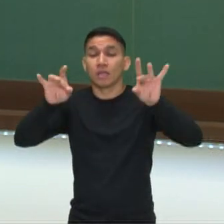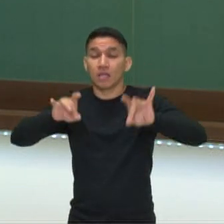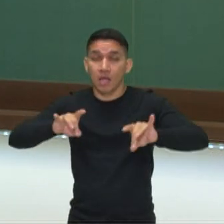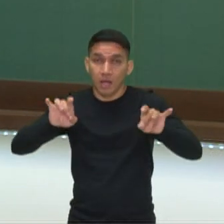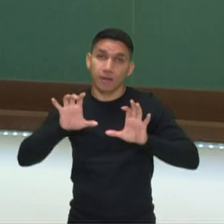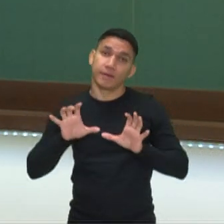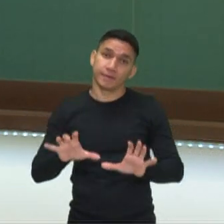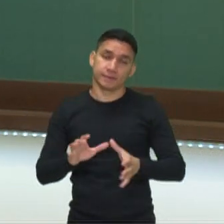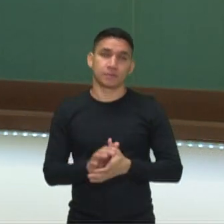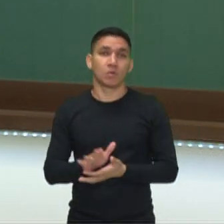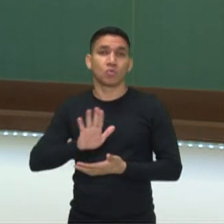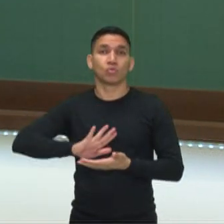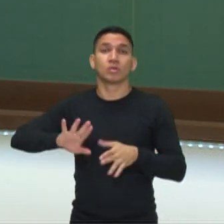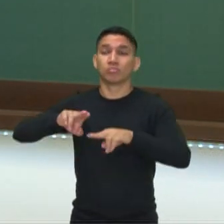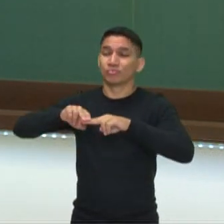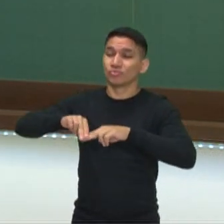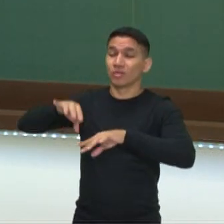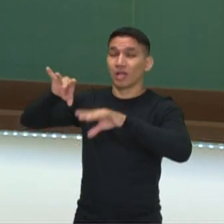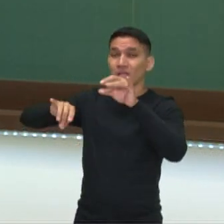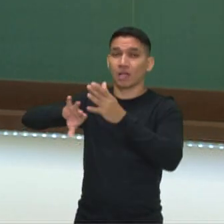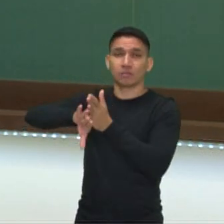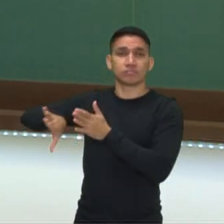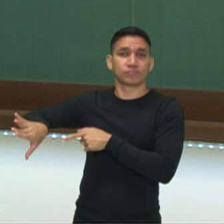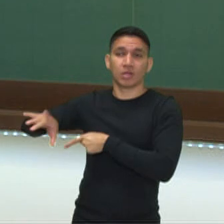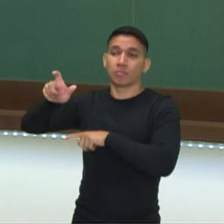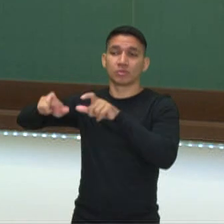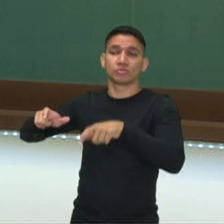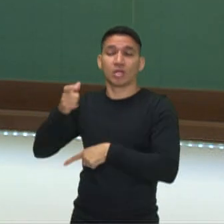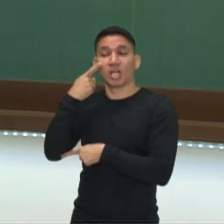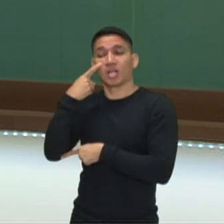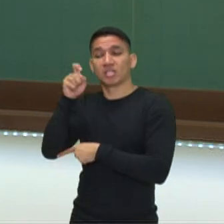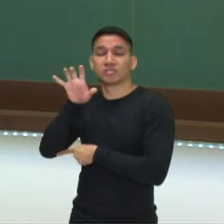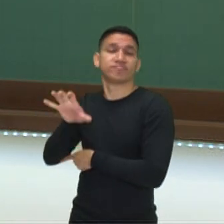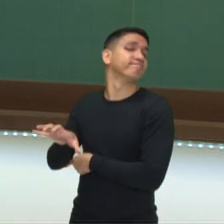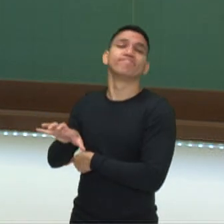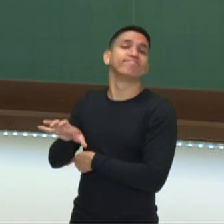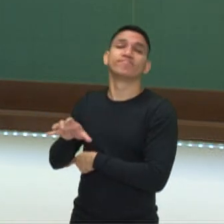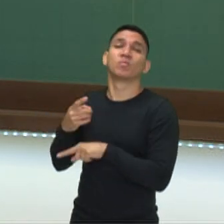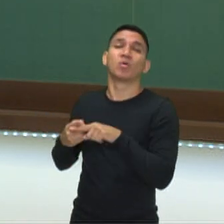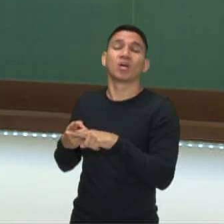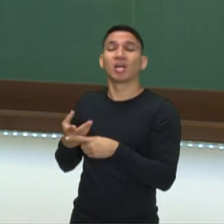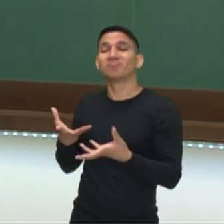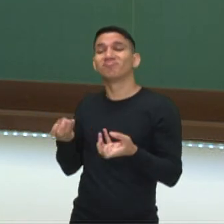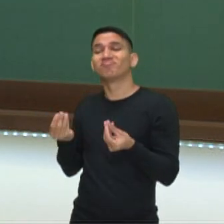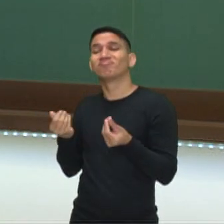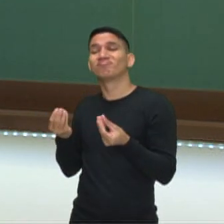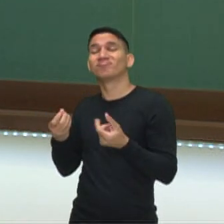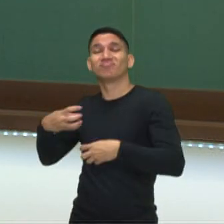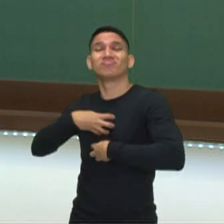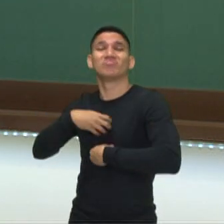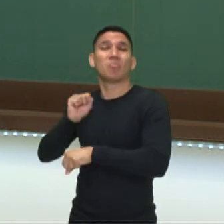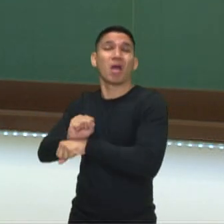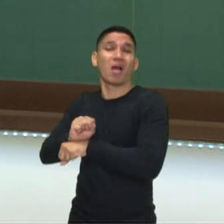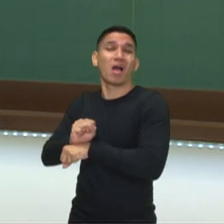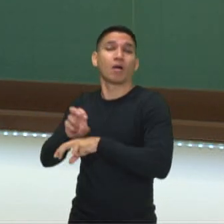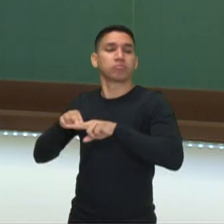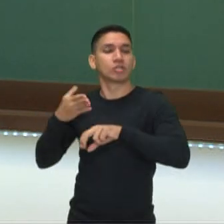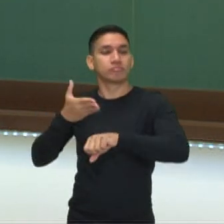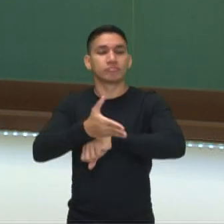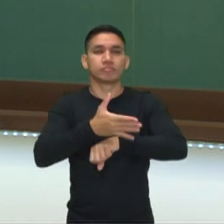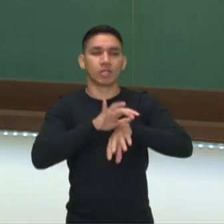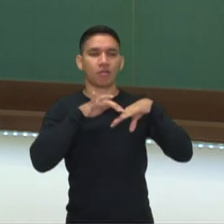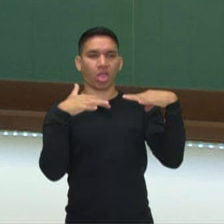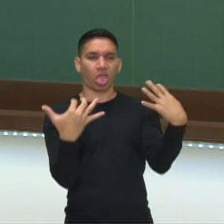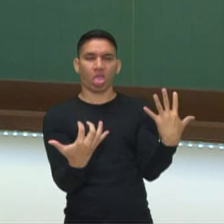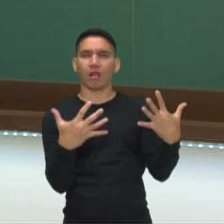teatro ele era deixado de lado. O pessoal não achava interessante ir para o teatro, porque achava um teatro muito parado. Eles gostavam exatamente de ir para ver os